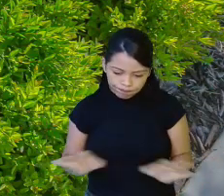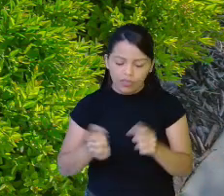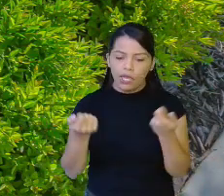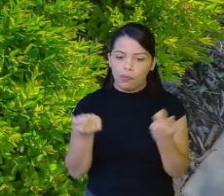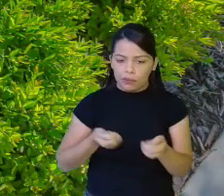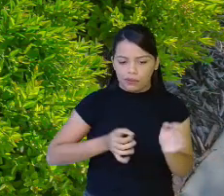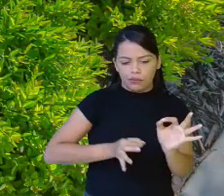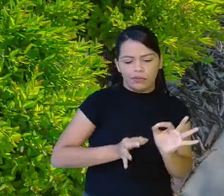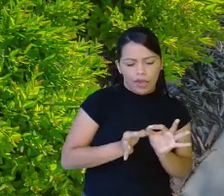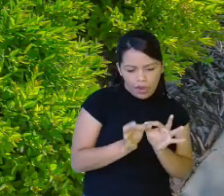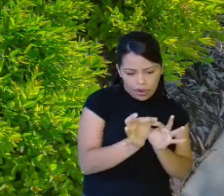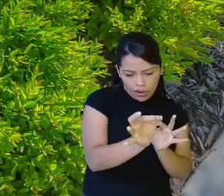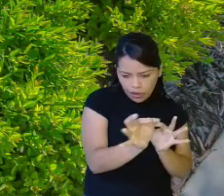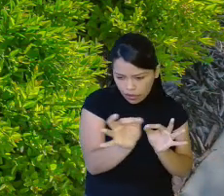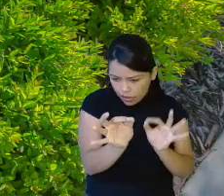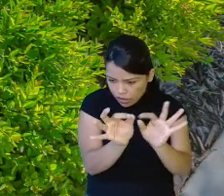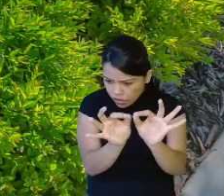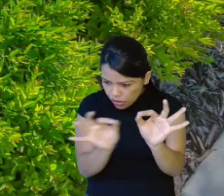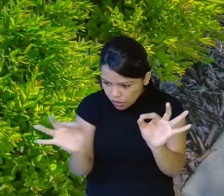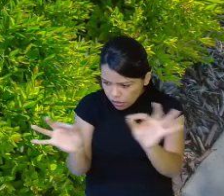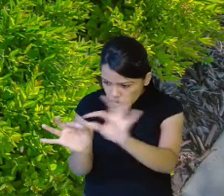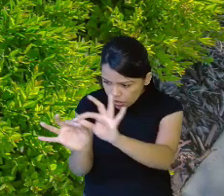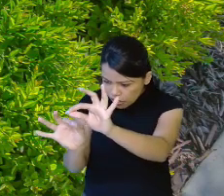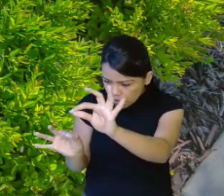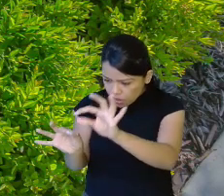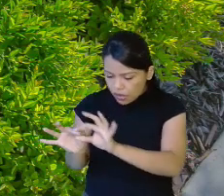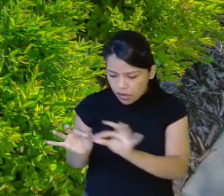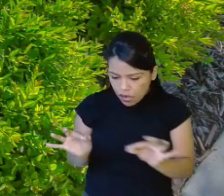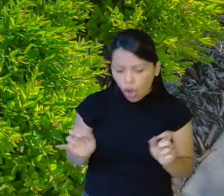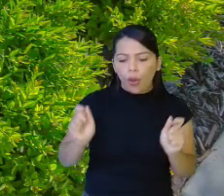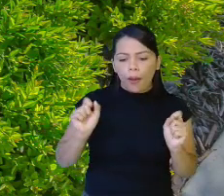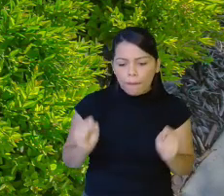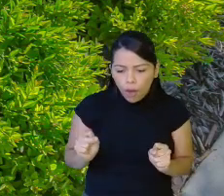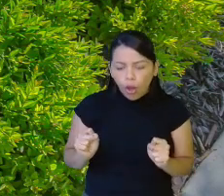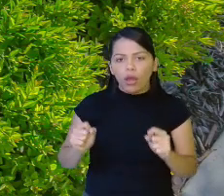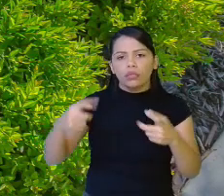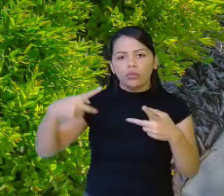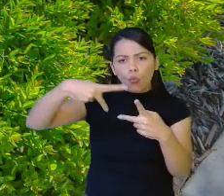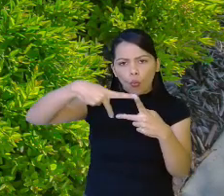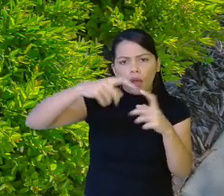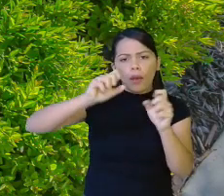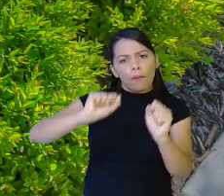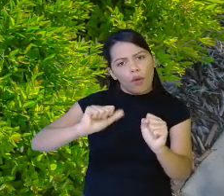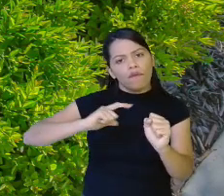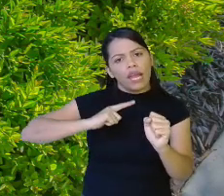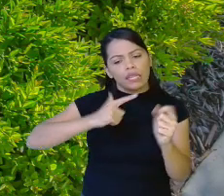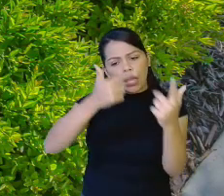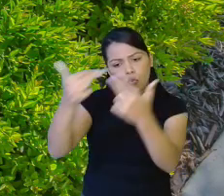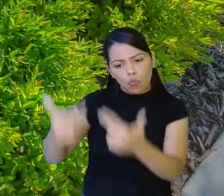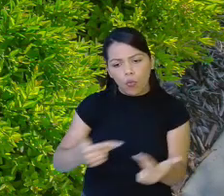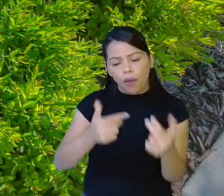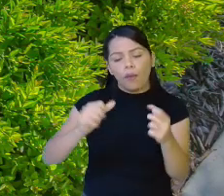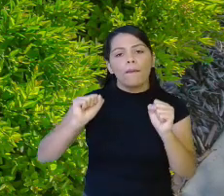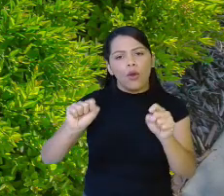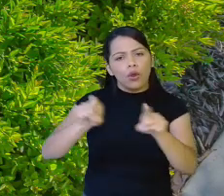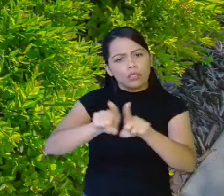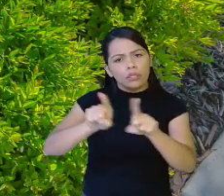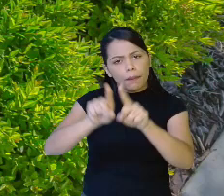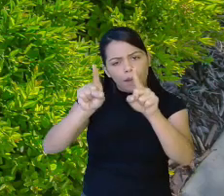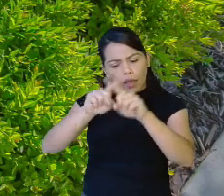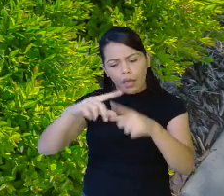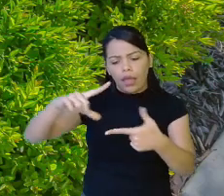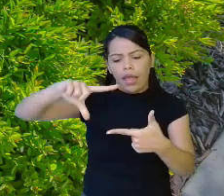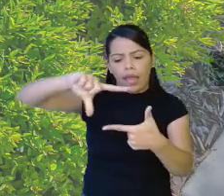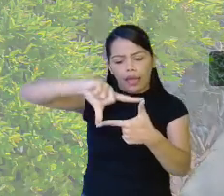vou cercar. Pode ser um quadrado? Pode. Aí eu vou ter 4 medidas iguais. Pode ser um retângulo? Também pode.